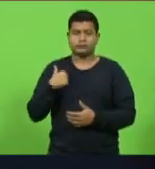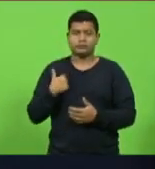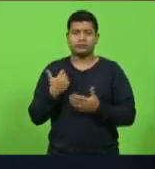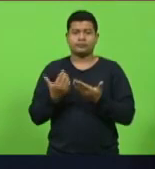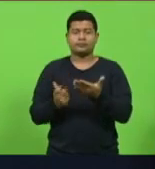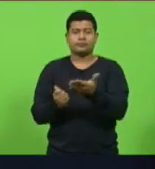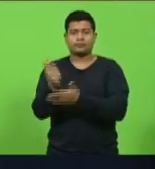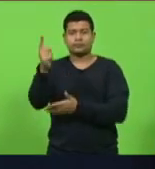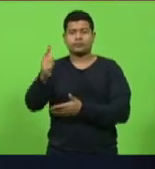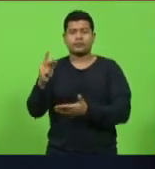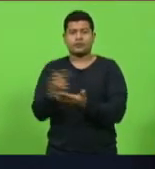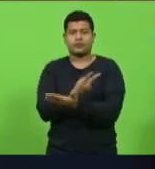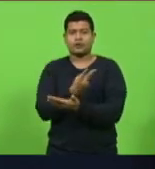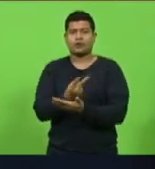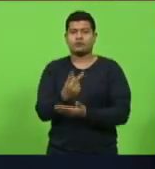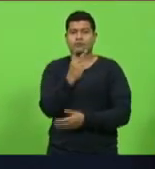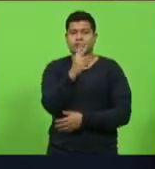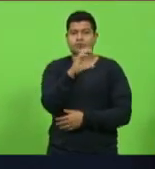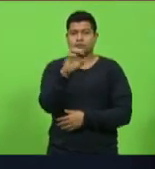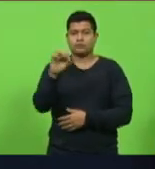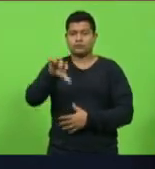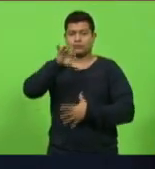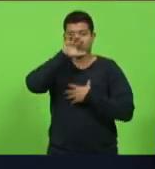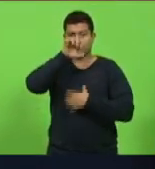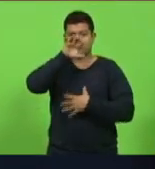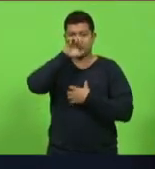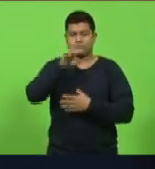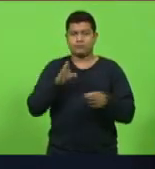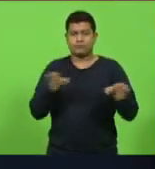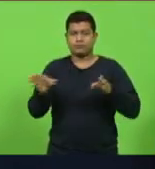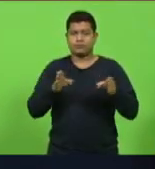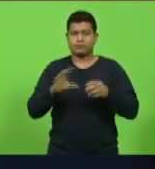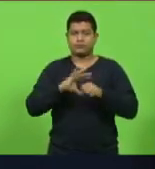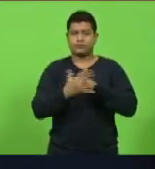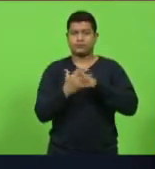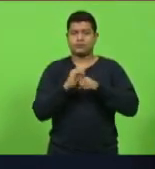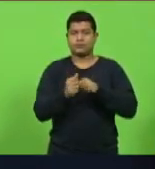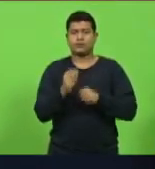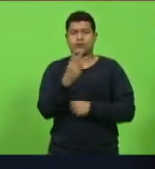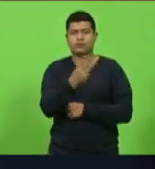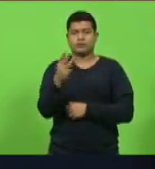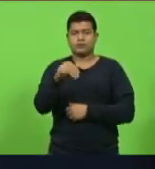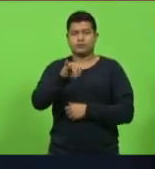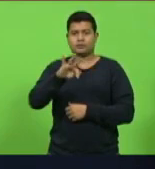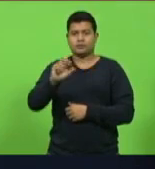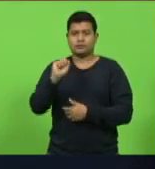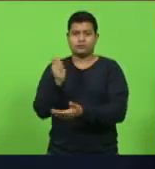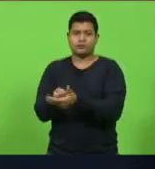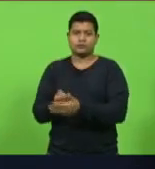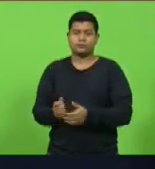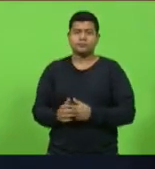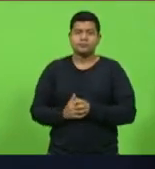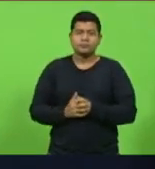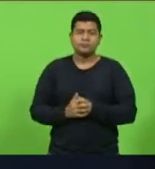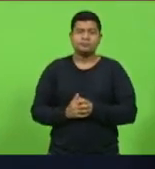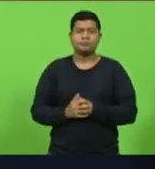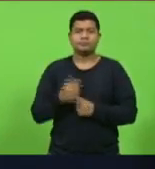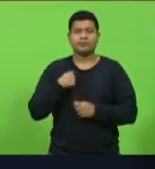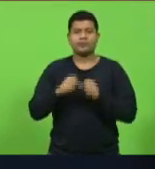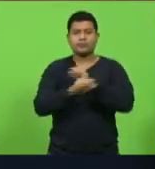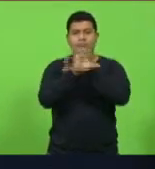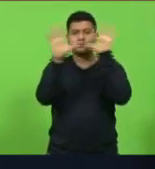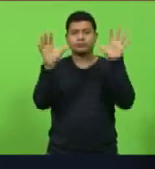compra irregular dos 200 respiradores durante a pandemia por 33 milhões de reais esclareço